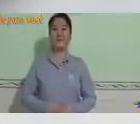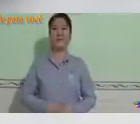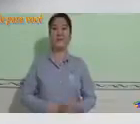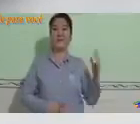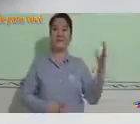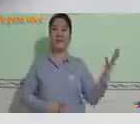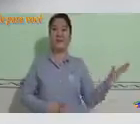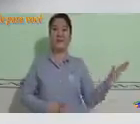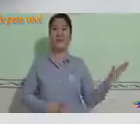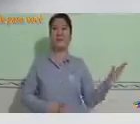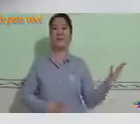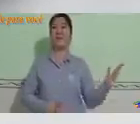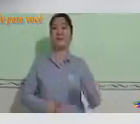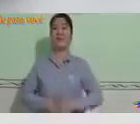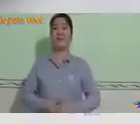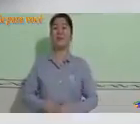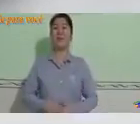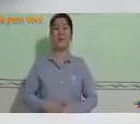TEMPERATURAIDEALE A temperatura ideal.